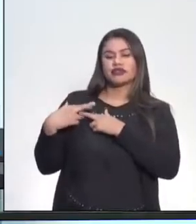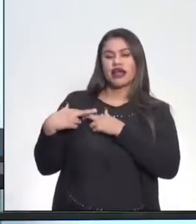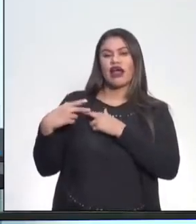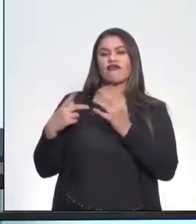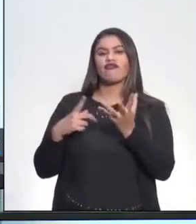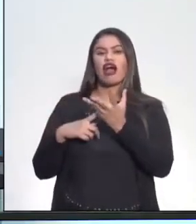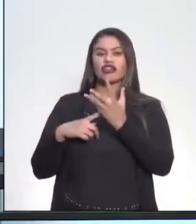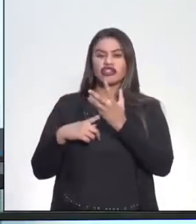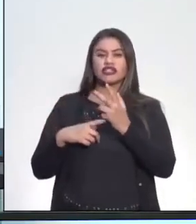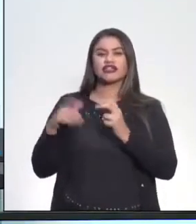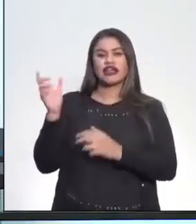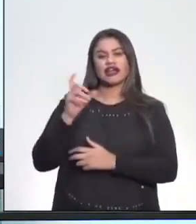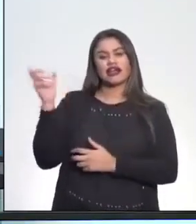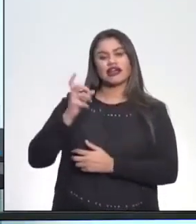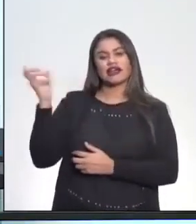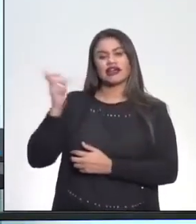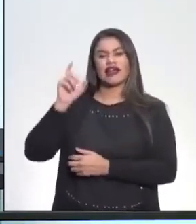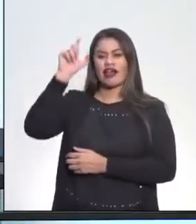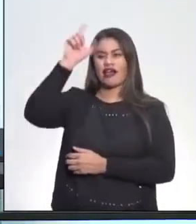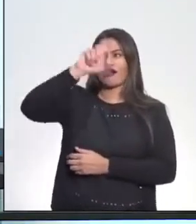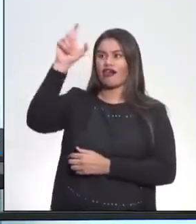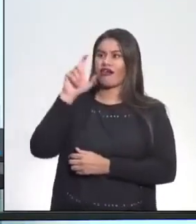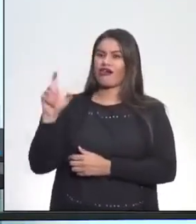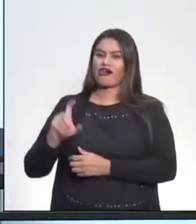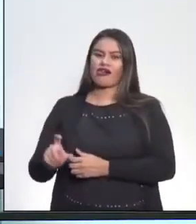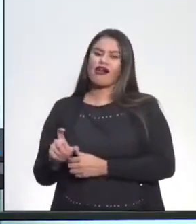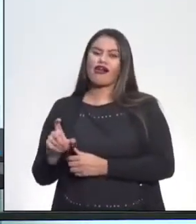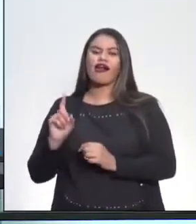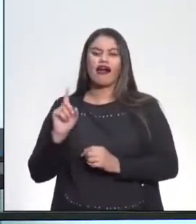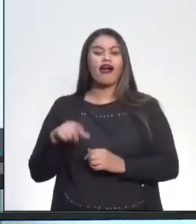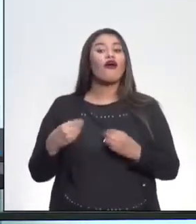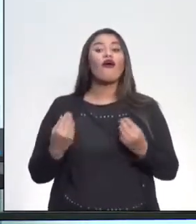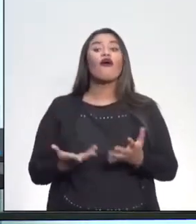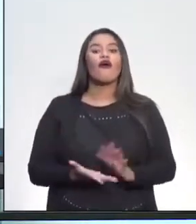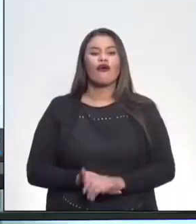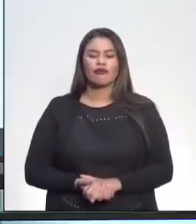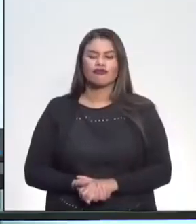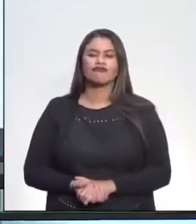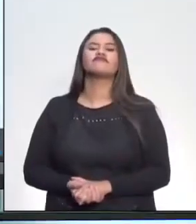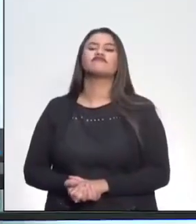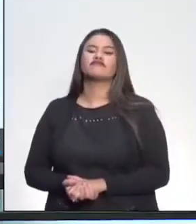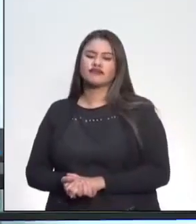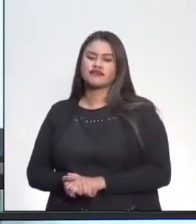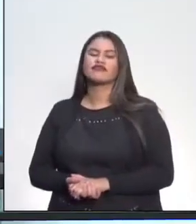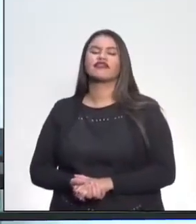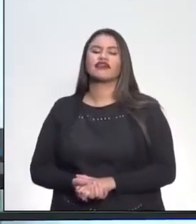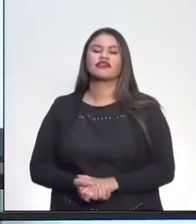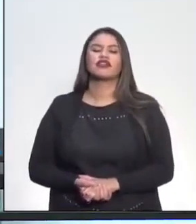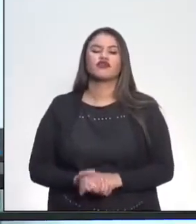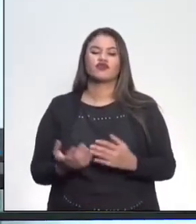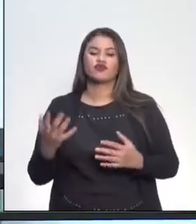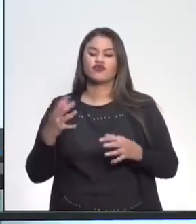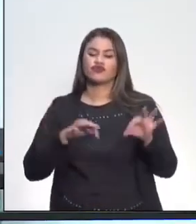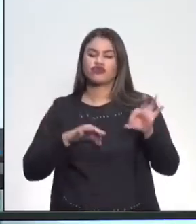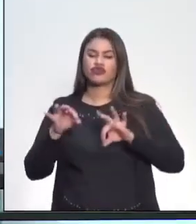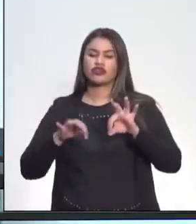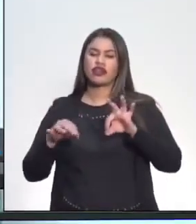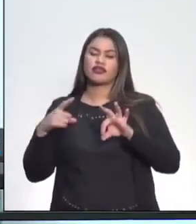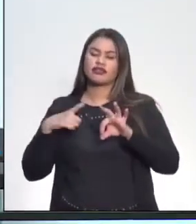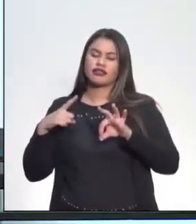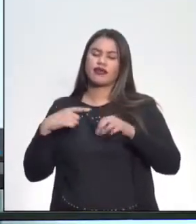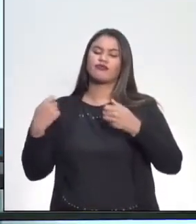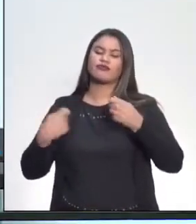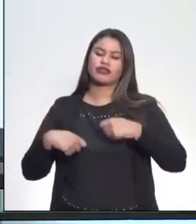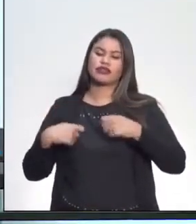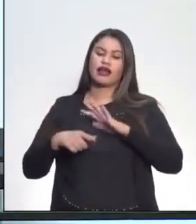artista que more na região e que queira dar uma mãozinha para a gente? Então, tudo isso, né, tem que ser ponderado na hora de colocar o projeto. Só que assim,